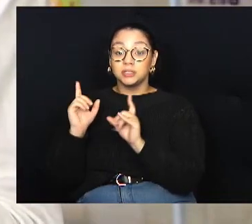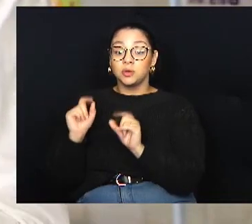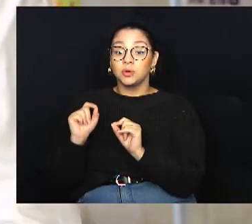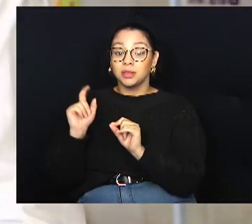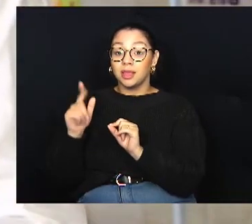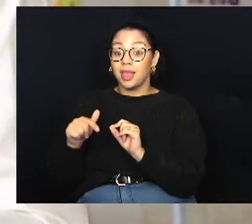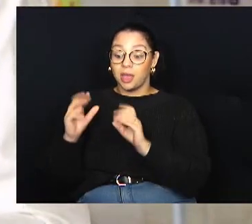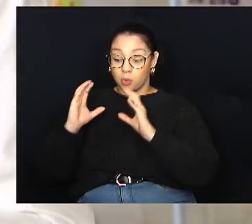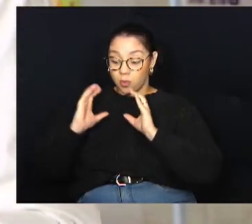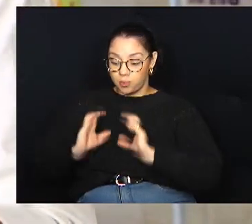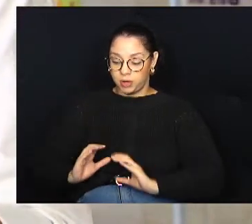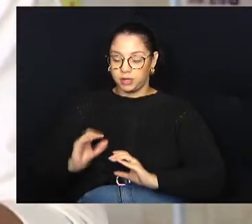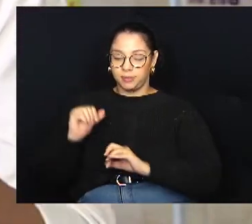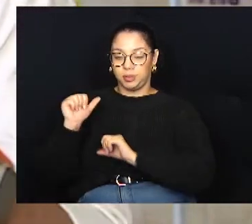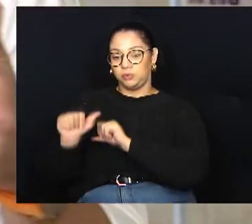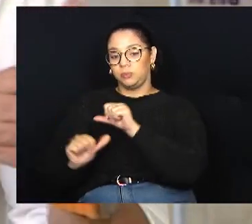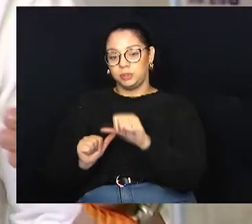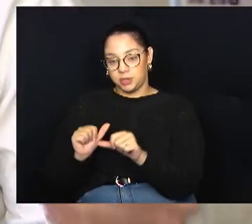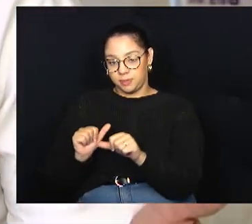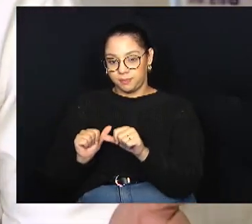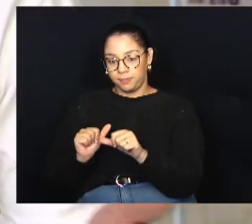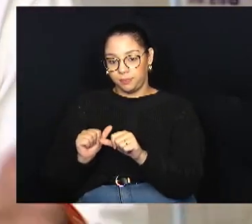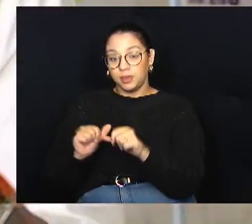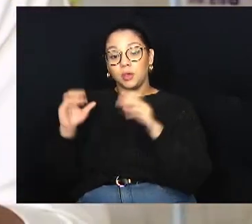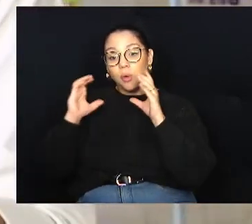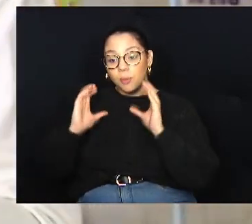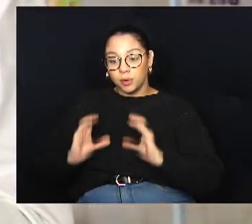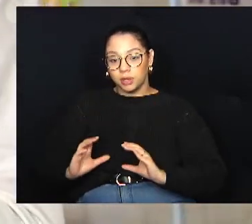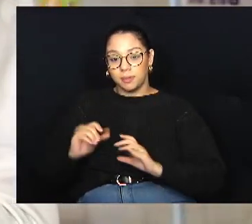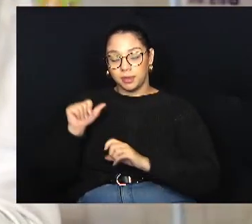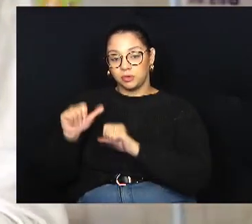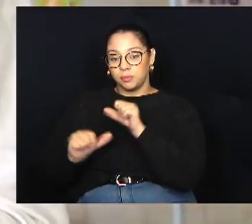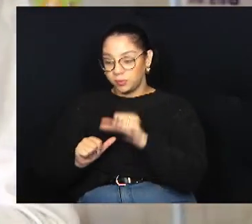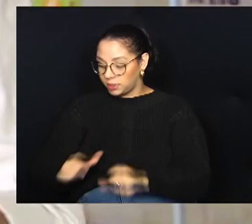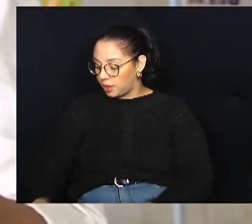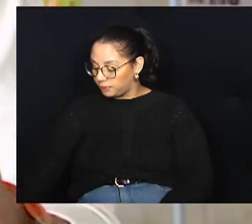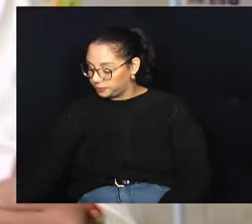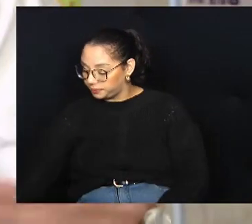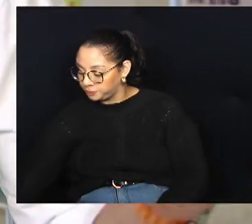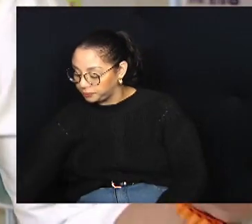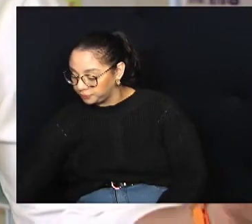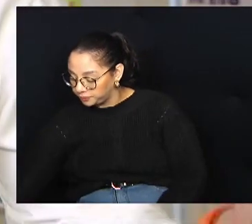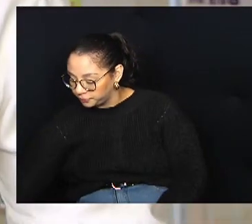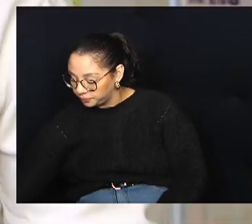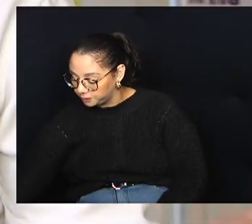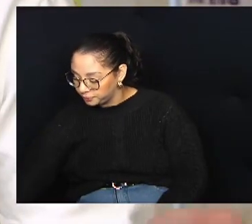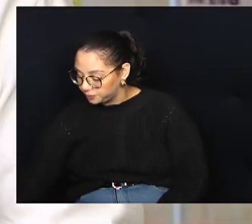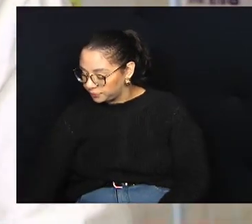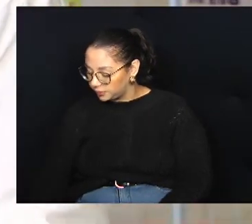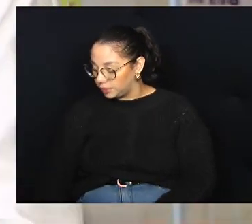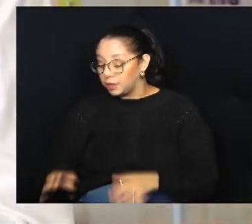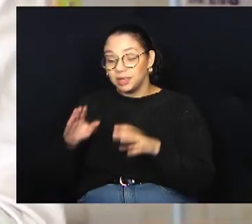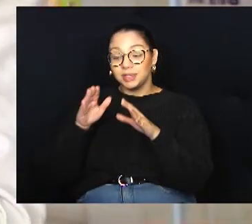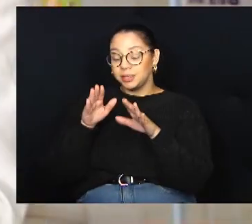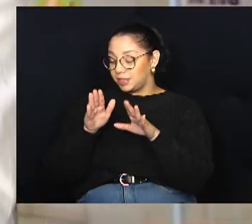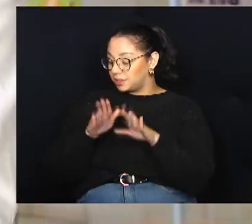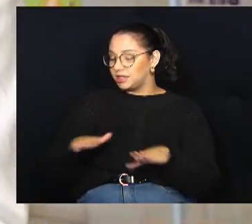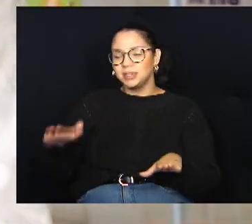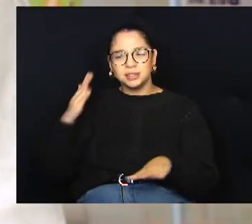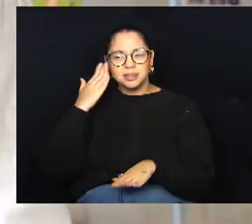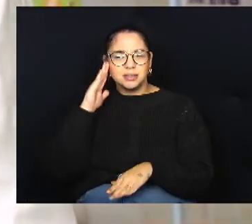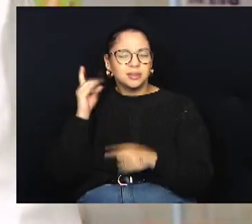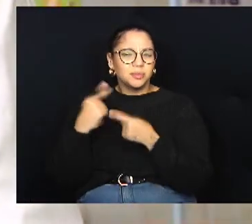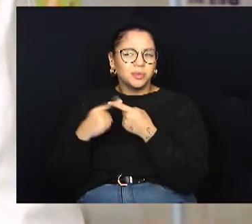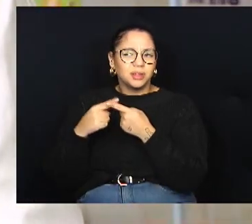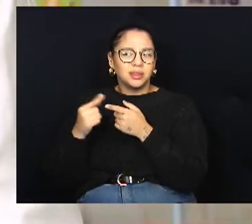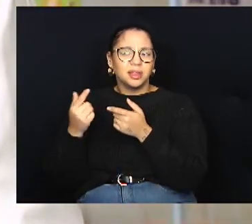de comportamento. O que a gente quer é uma mudança de comportamento. Que as pessoas entendam por que existe primeira infância, por que é importante a